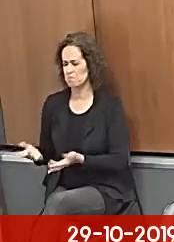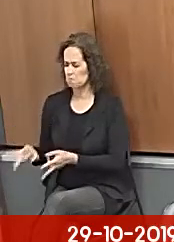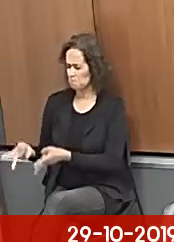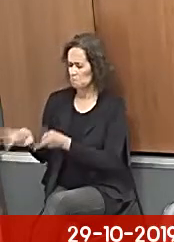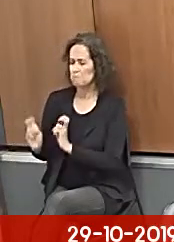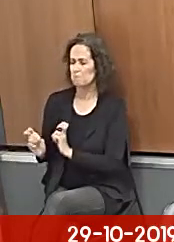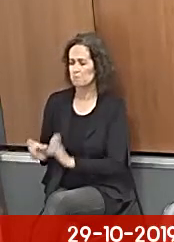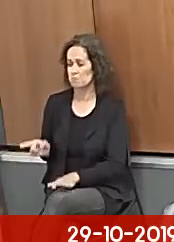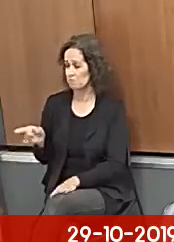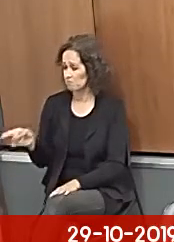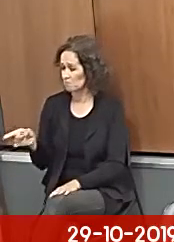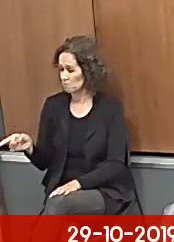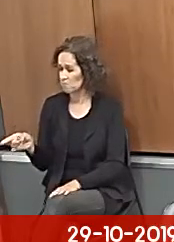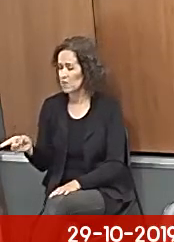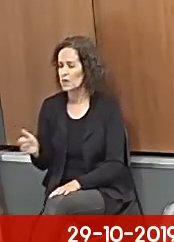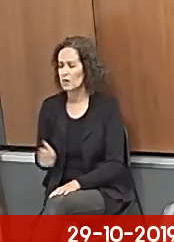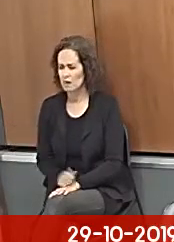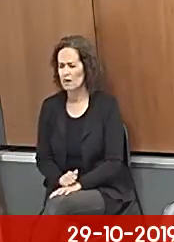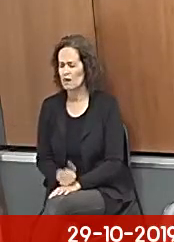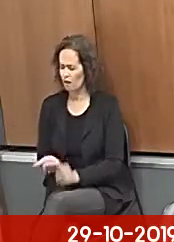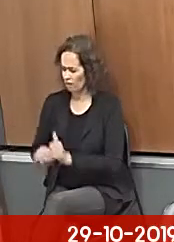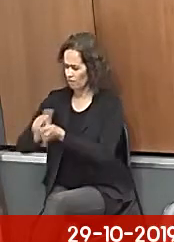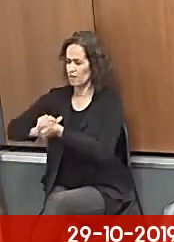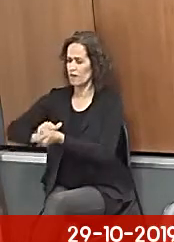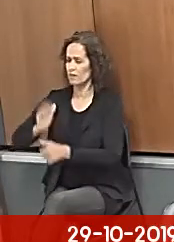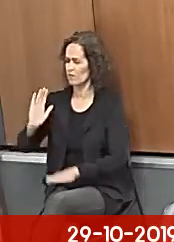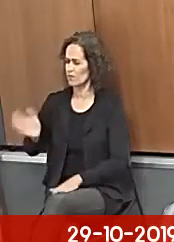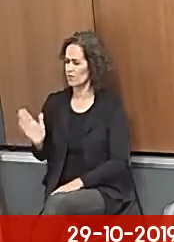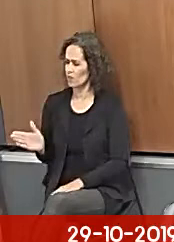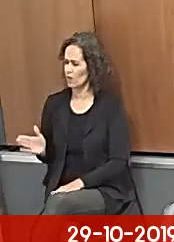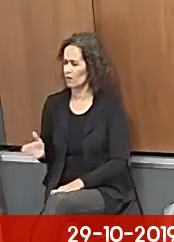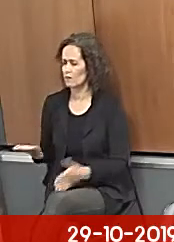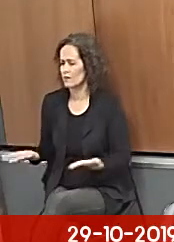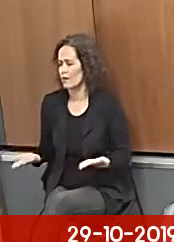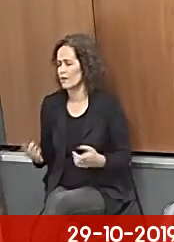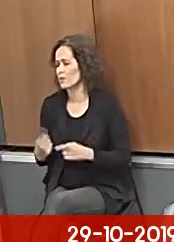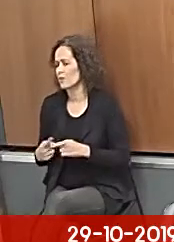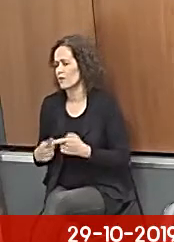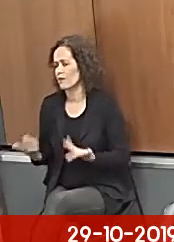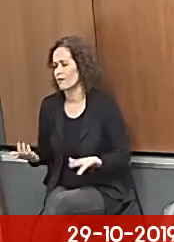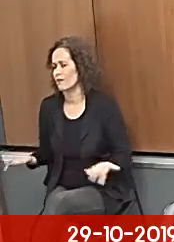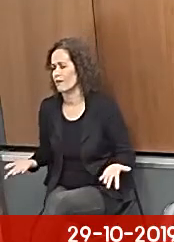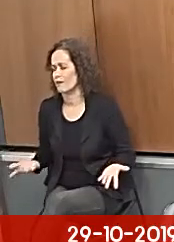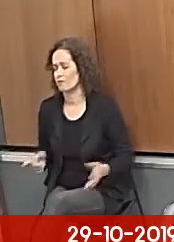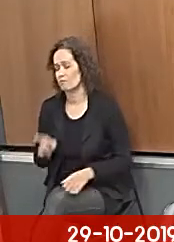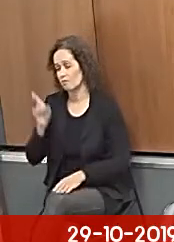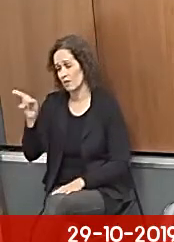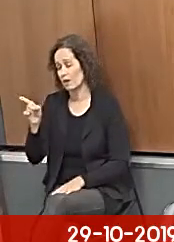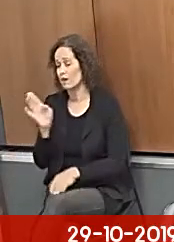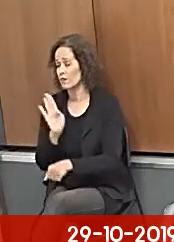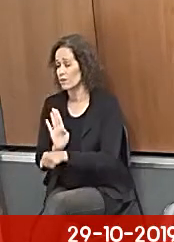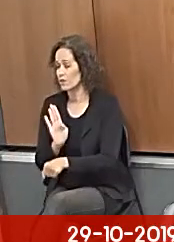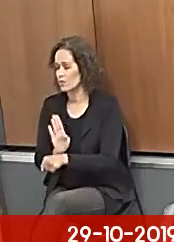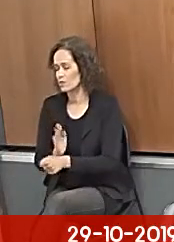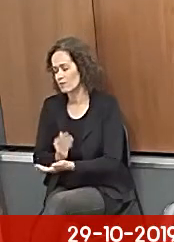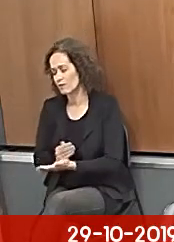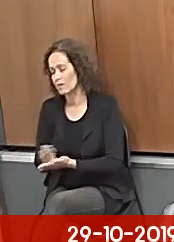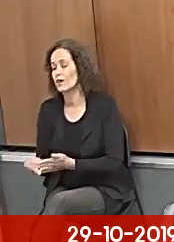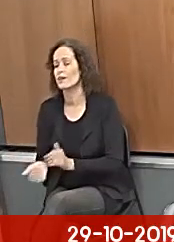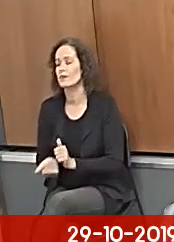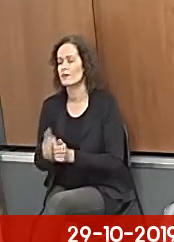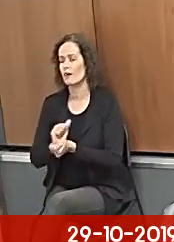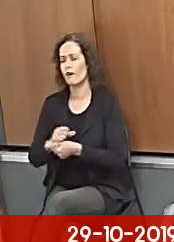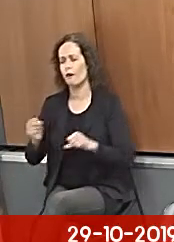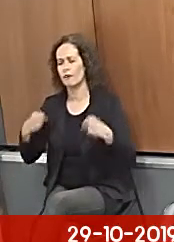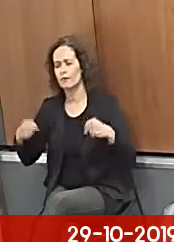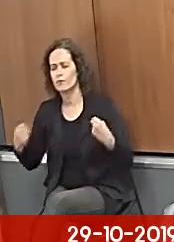o Gabriel vê que o Gabriel é atleta. Então, por exemplo, por que não, né, Cláudio? Lá na Ana, lá em Betim, e começa a fazer o atletismo,